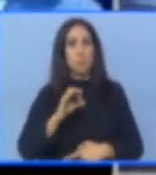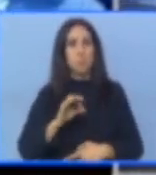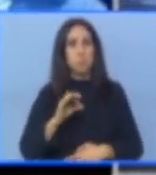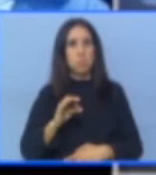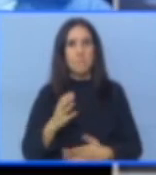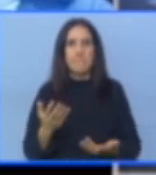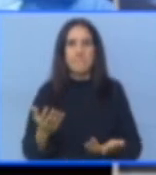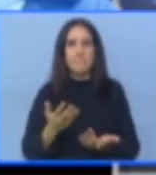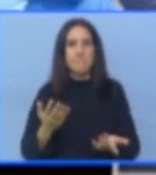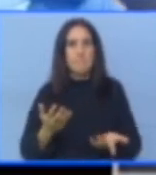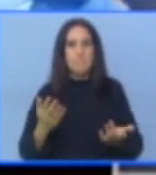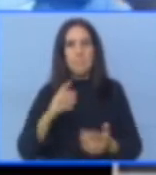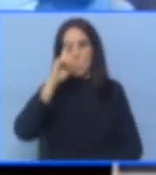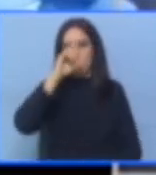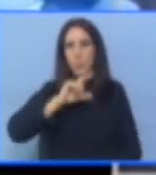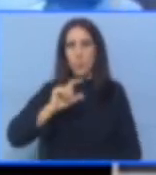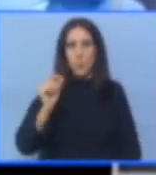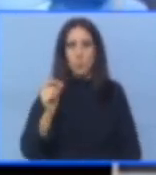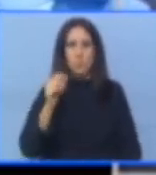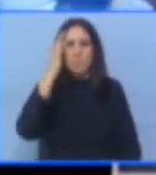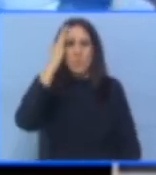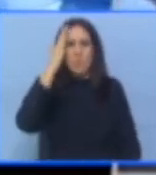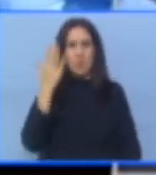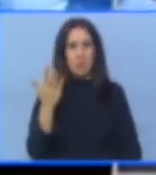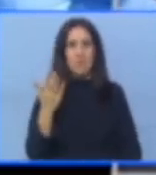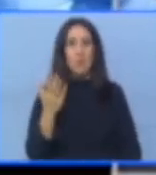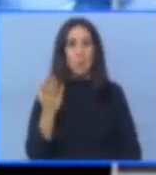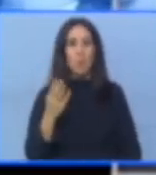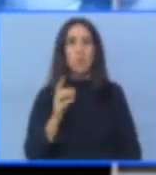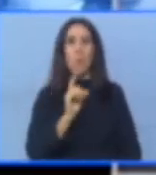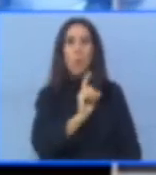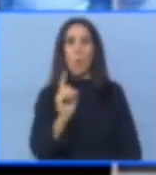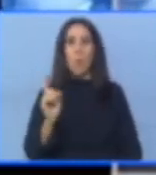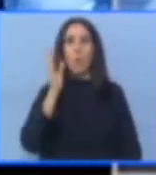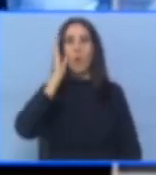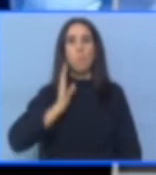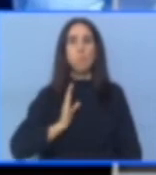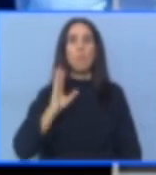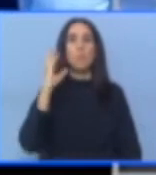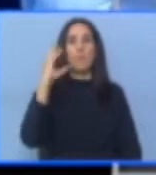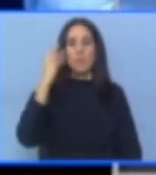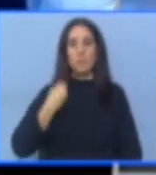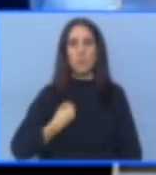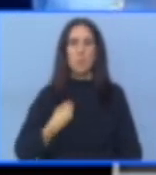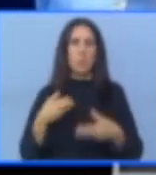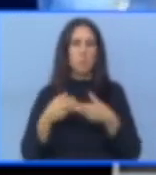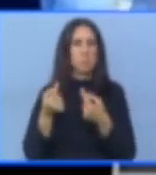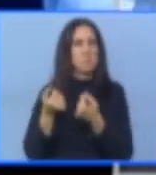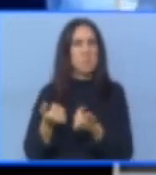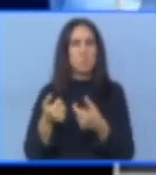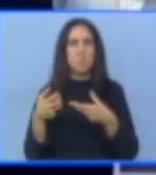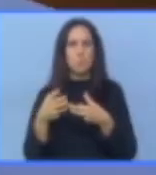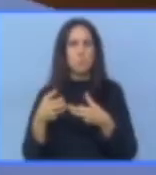absolutamente longínqua. Imaginemos quando tínhamos forças destacadas no Afeganistão. Agora temos um grupinho pequenino, mas é um